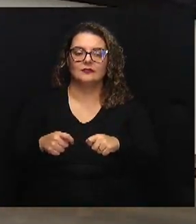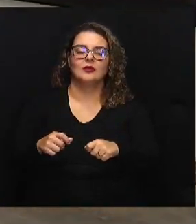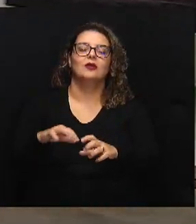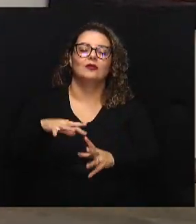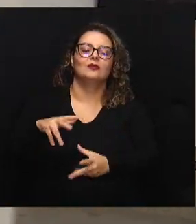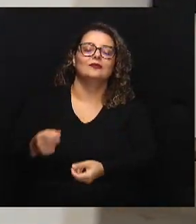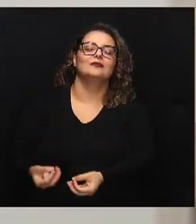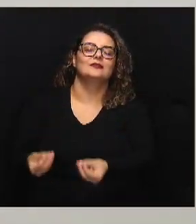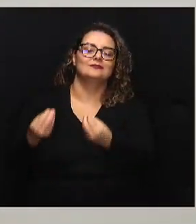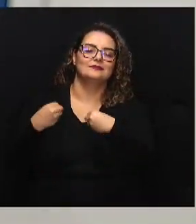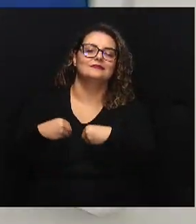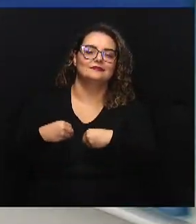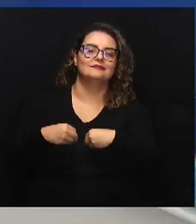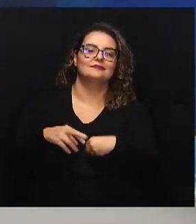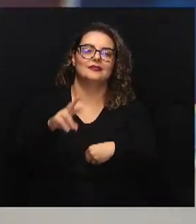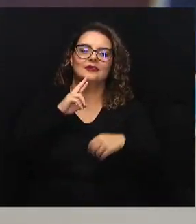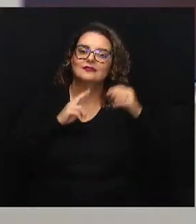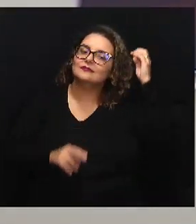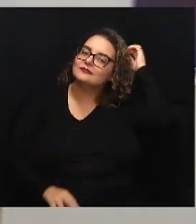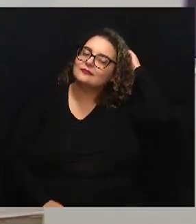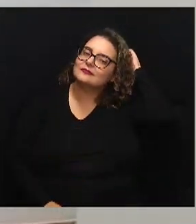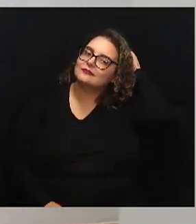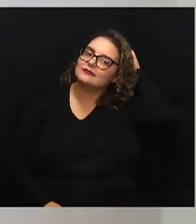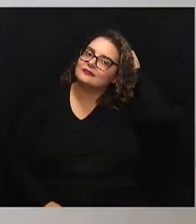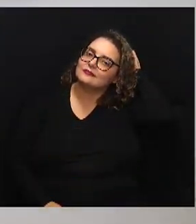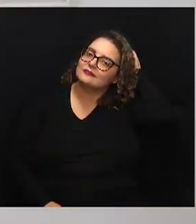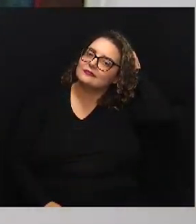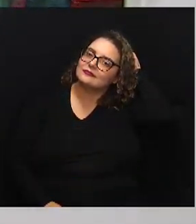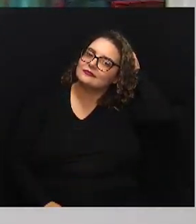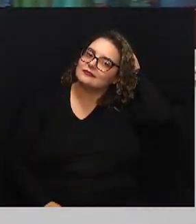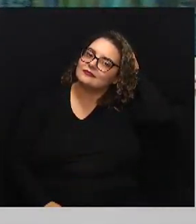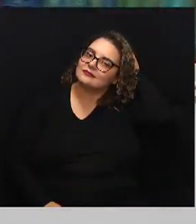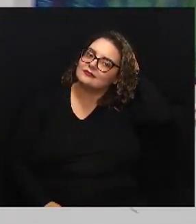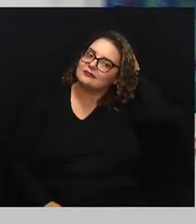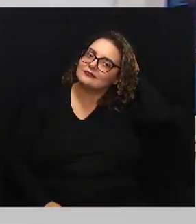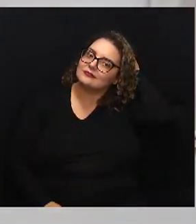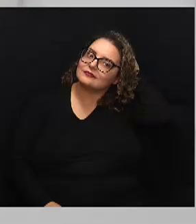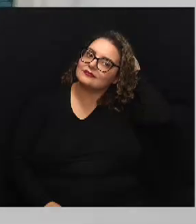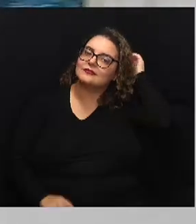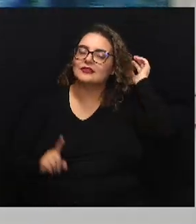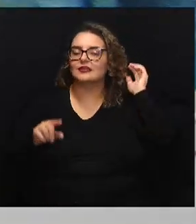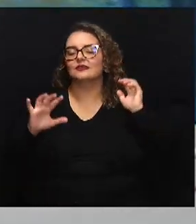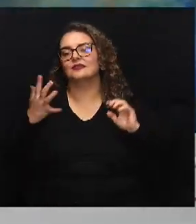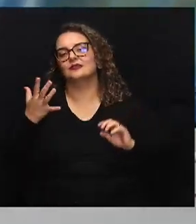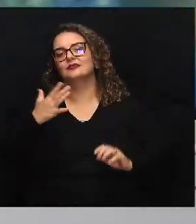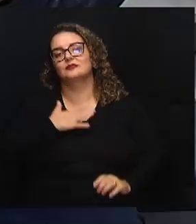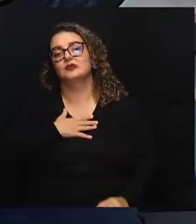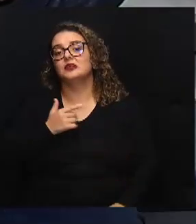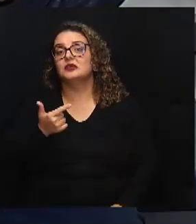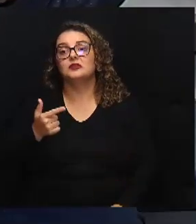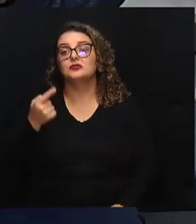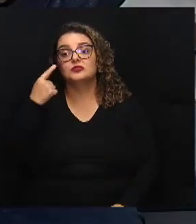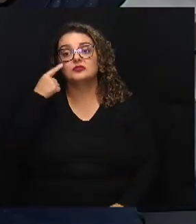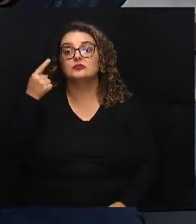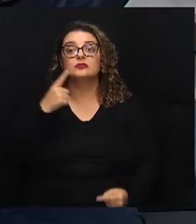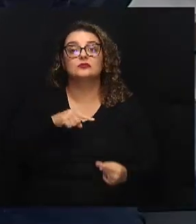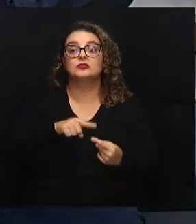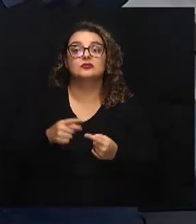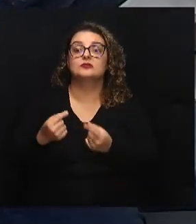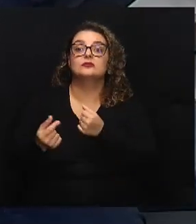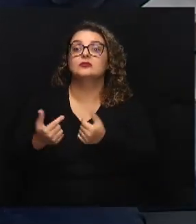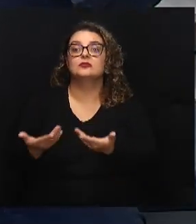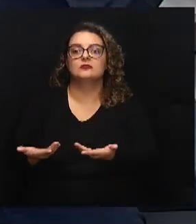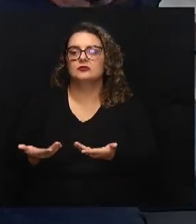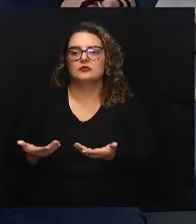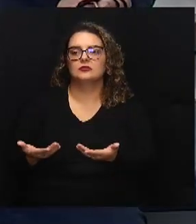devolve. E foi o que aconteceu comigo. Eu fiz um negócio sem intuito de ganhar dinheiro. Aqui é um